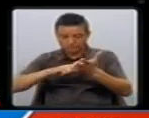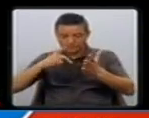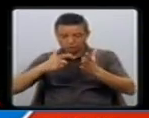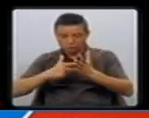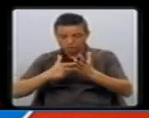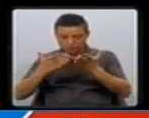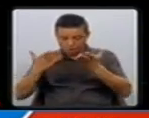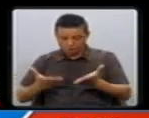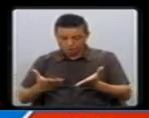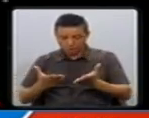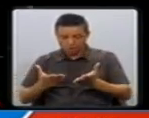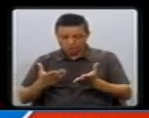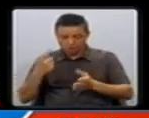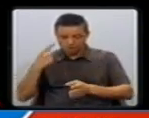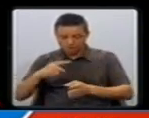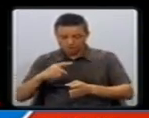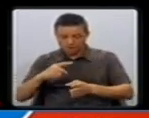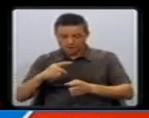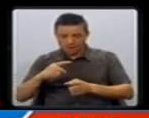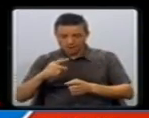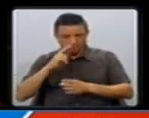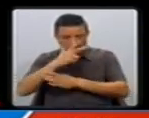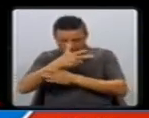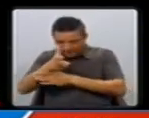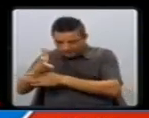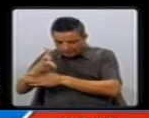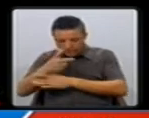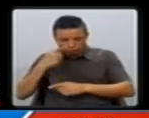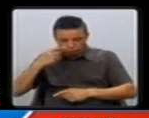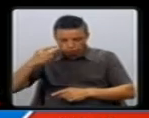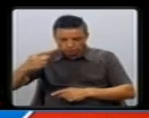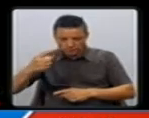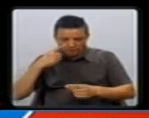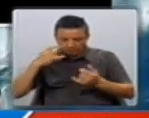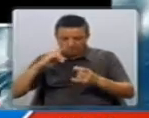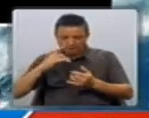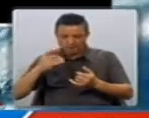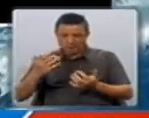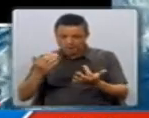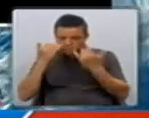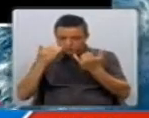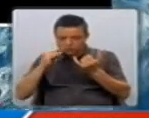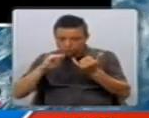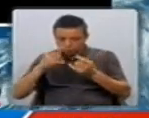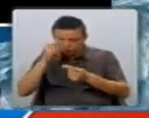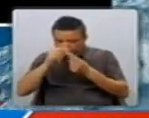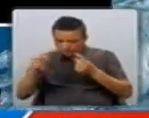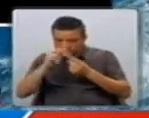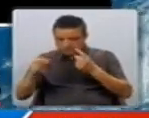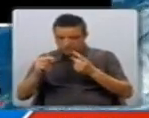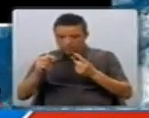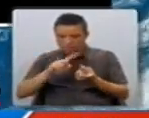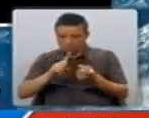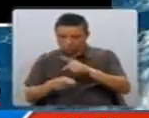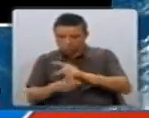tempos. Foi utilizado o Hubble e uma câmara especial do Hubble para olhar com mais detalhe para estas galáxias. E chegou-se a uma conclusão precisamente oposta.